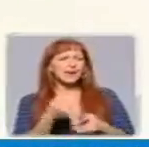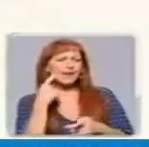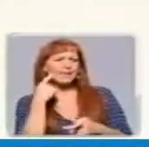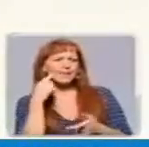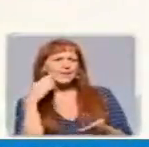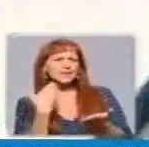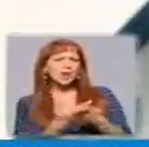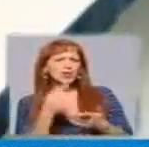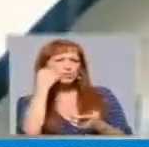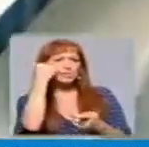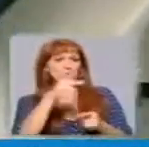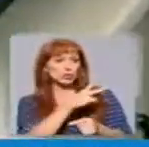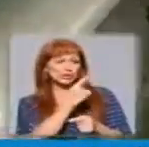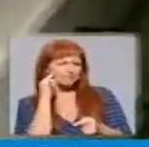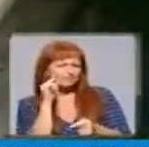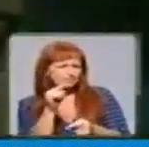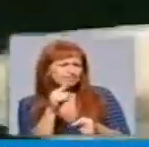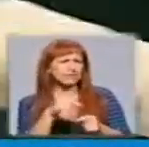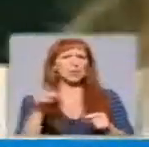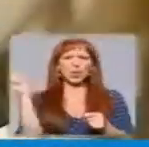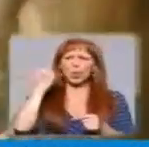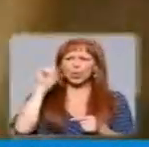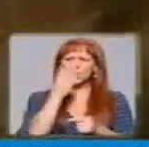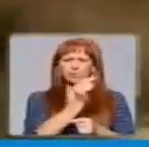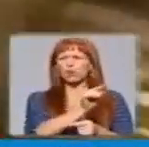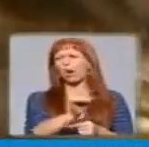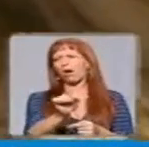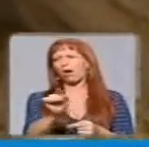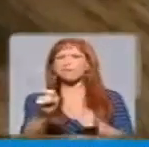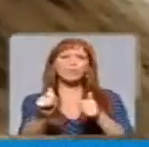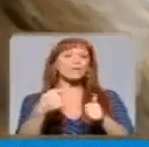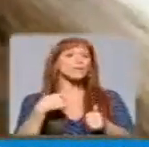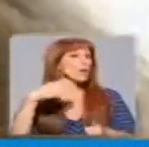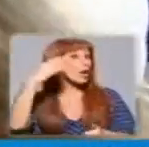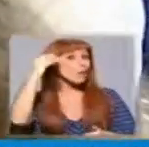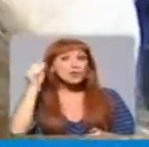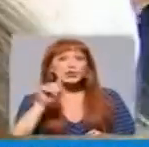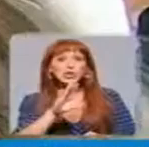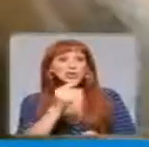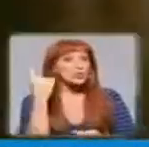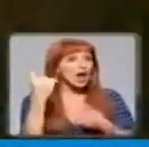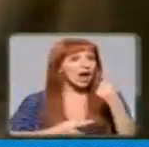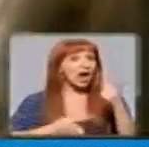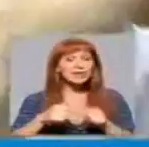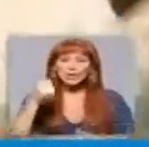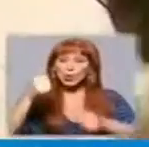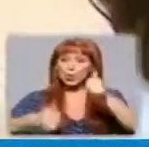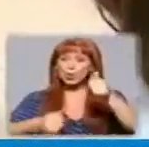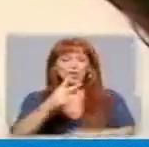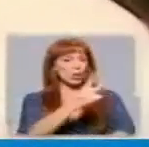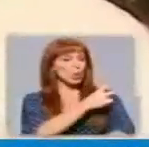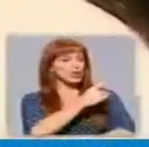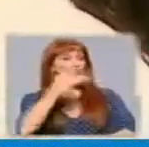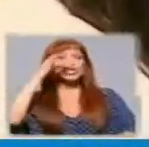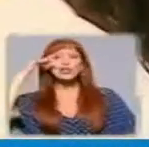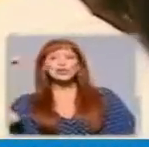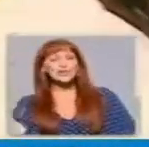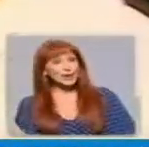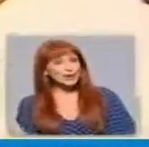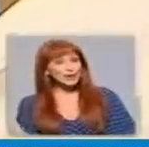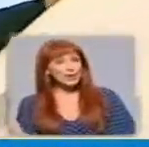atenção especial das Universidades a qualidade destes alunos nos podemos esquecer que estamos muitas vezes quando concorrem a universidades estrangeiras